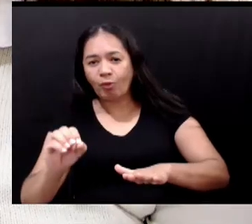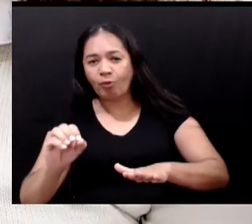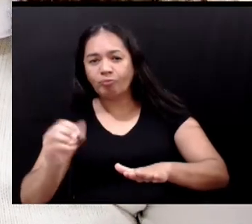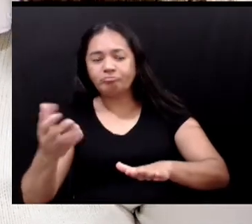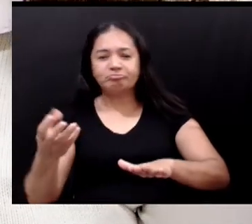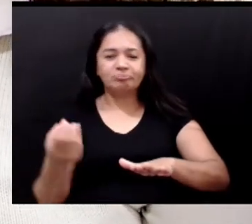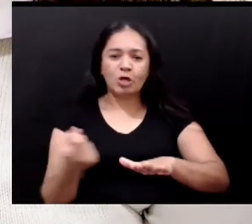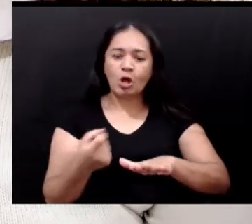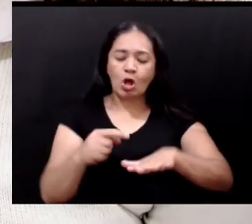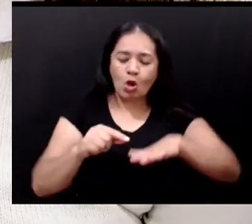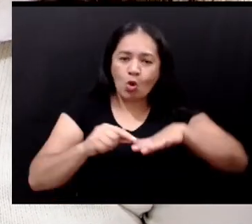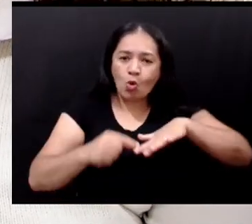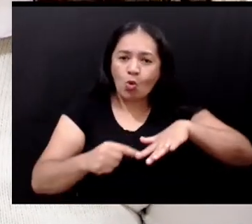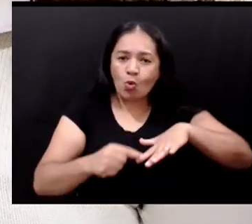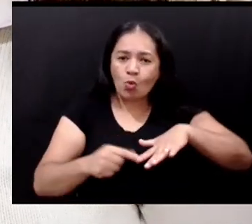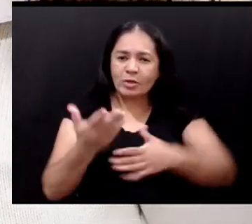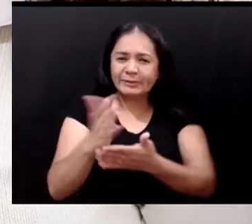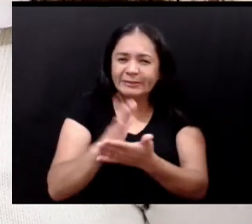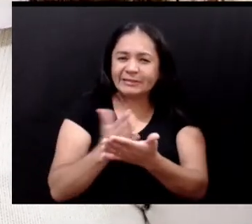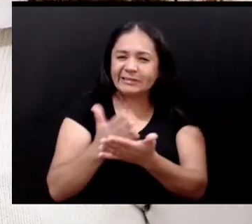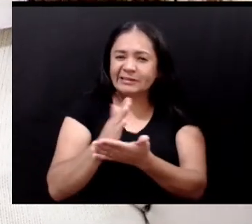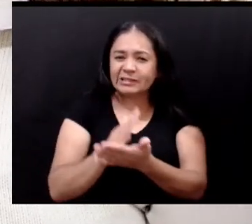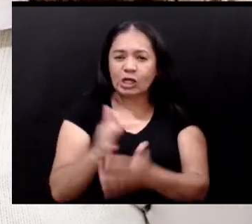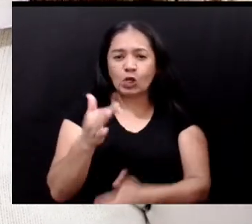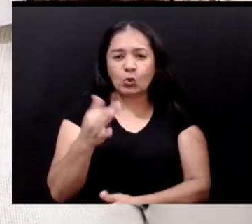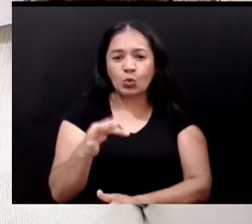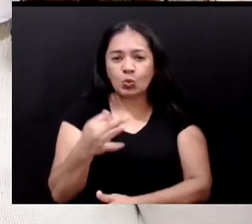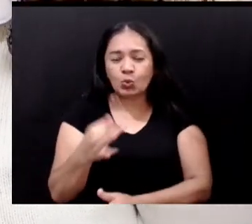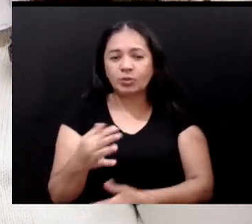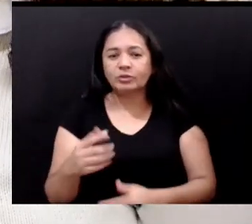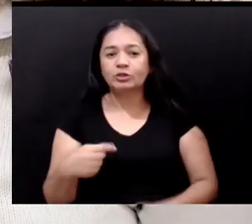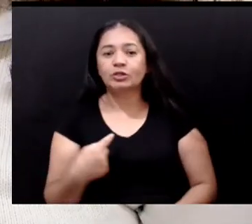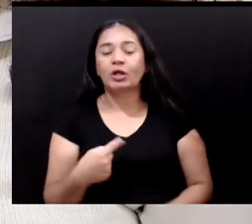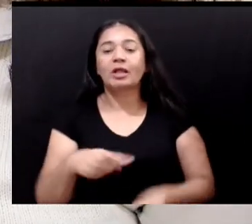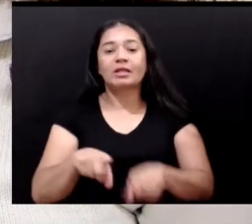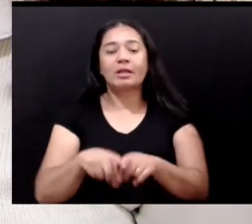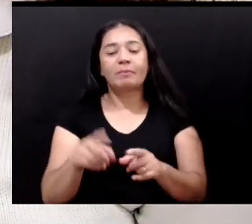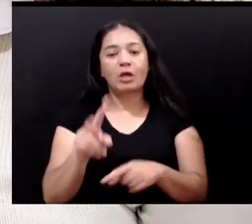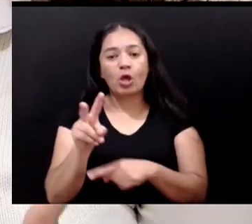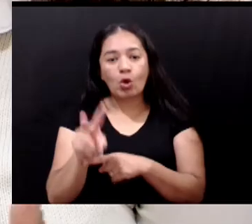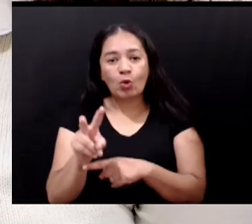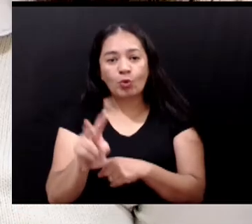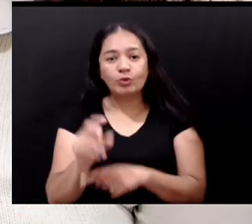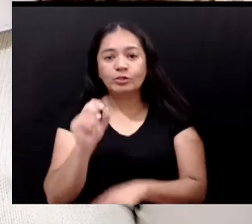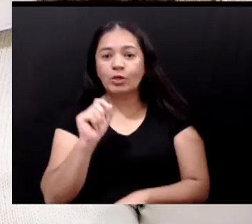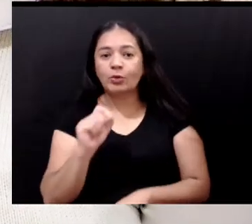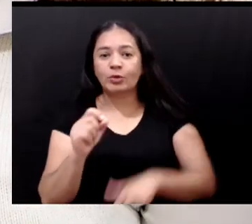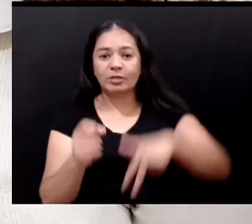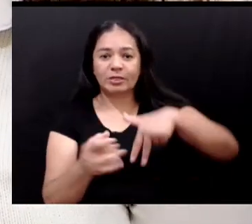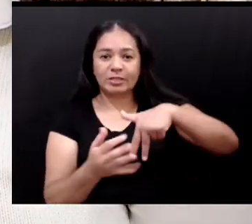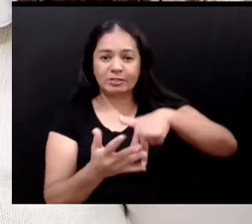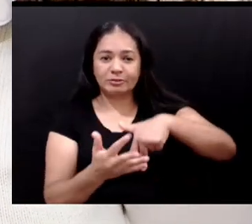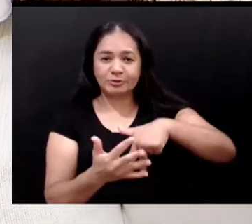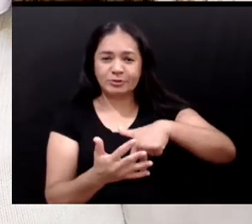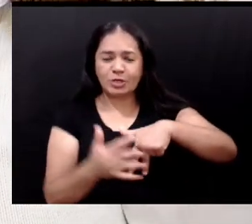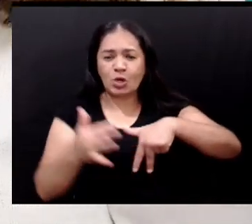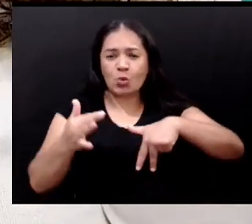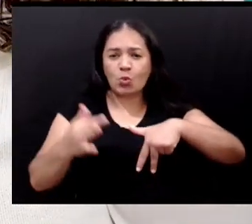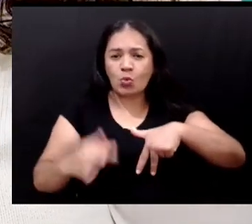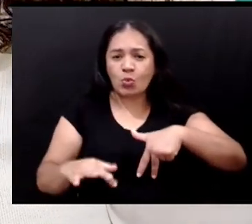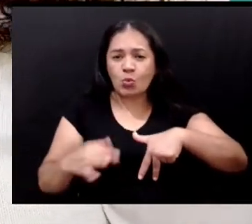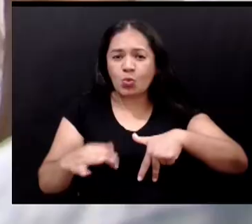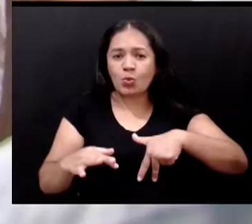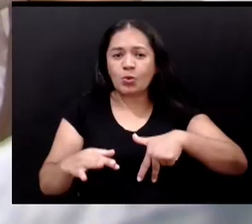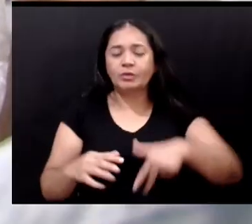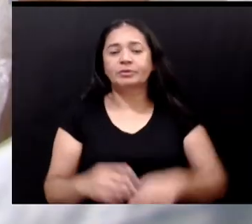acabam incomodando, dores nos pés. A gente também acaba cuidando de fascites plantares, com aquela dor enrijecida dos pés. E